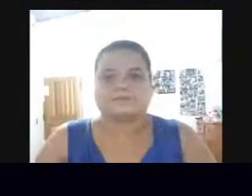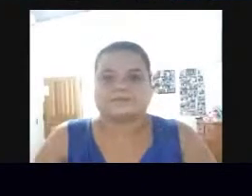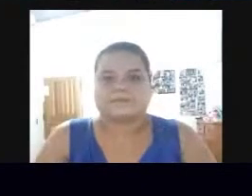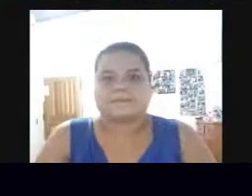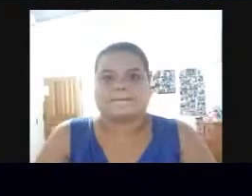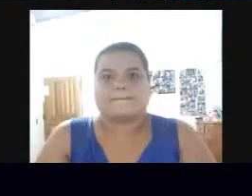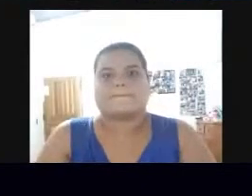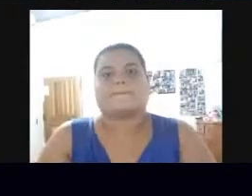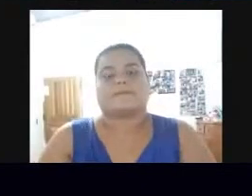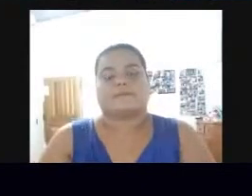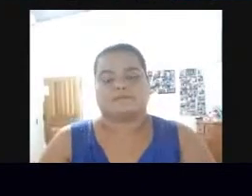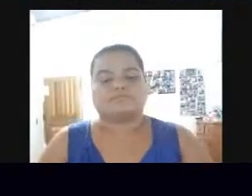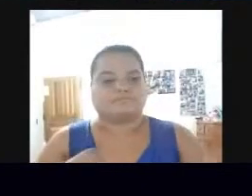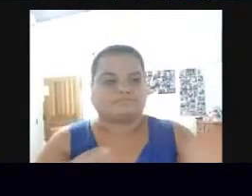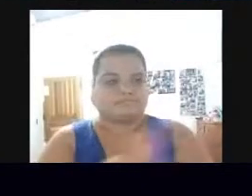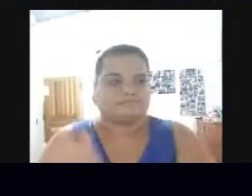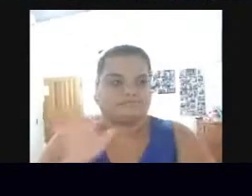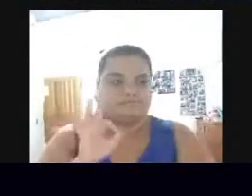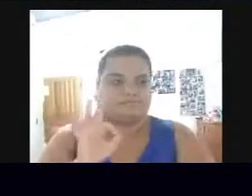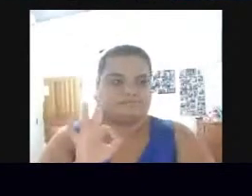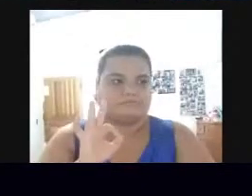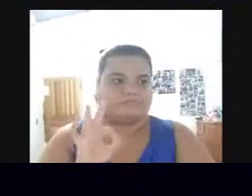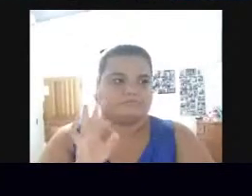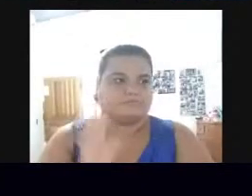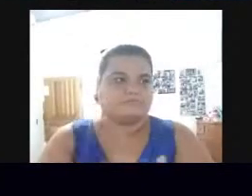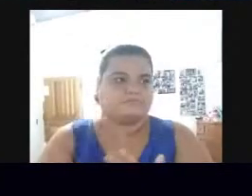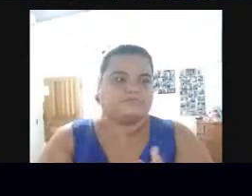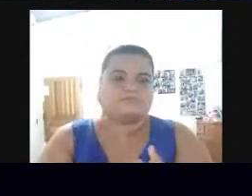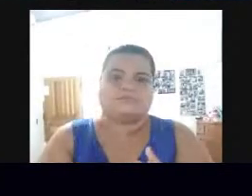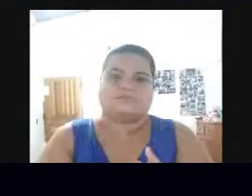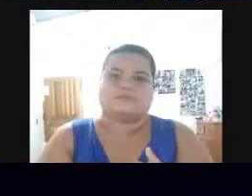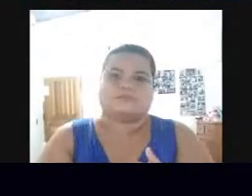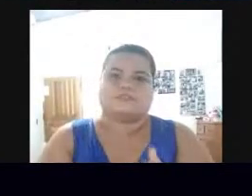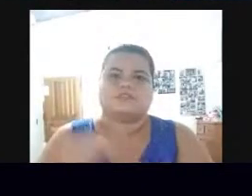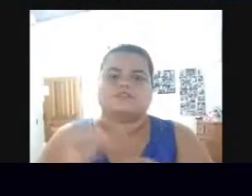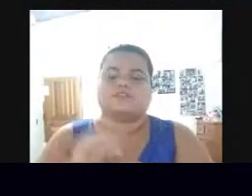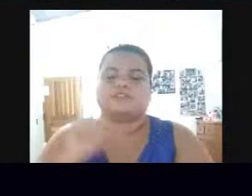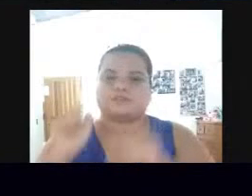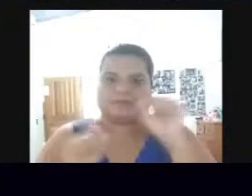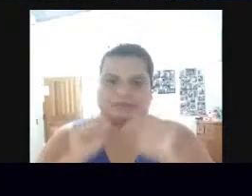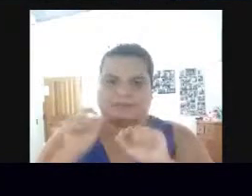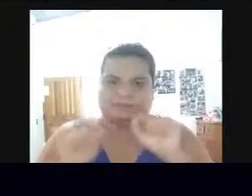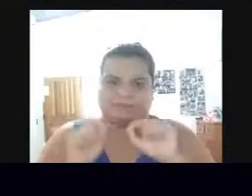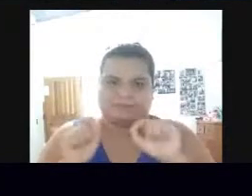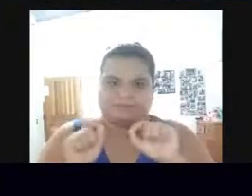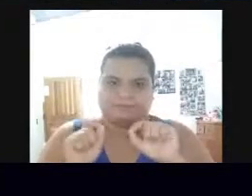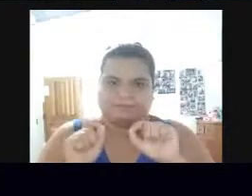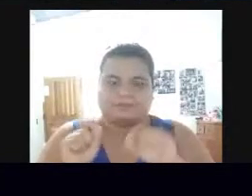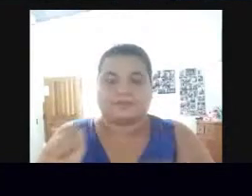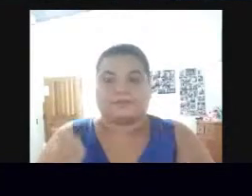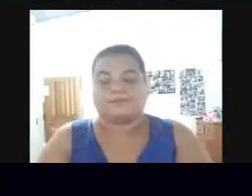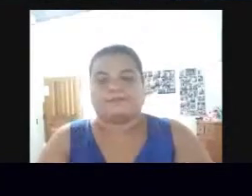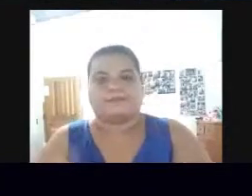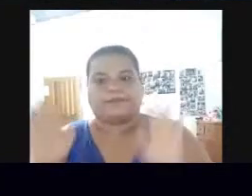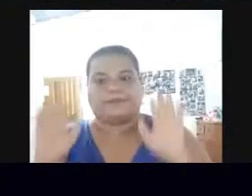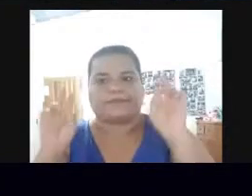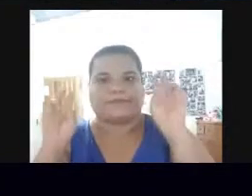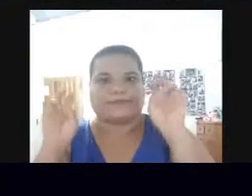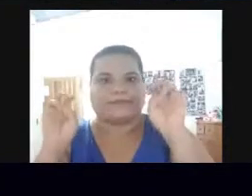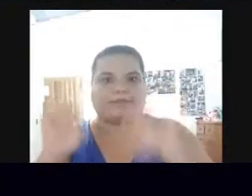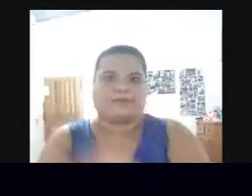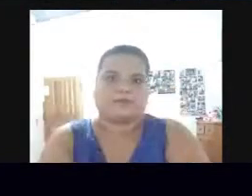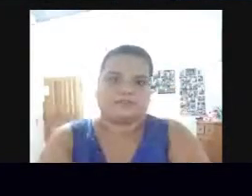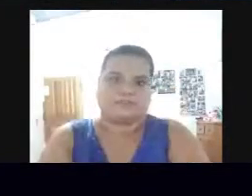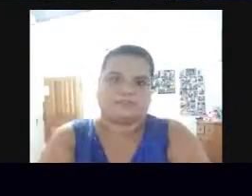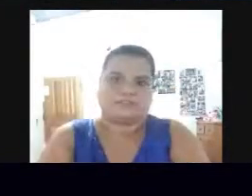Excelente também. O que fazer, né? Quando a gente tem caso de alergias, a primeira coisa é remover aquele